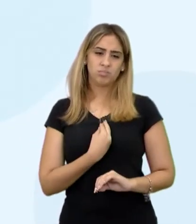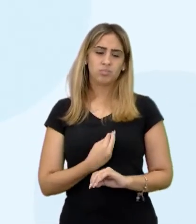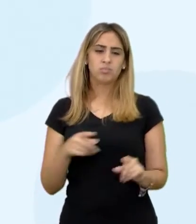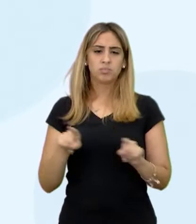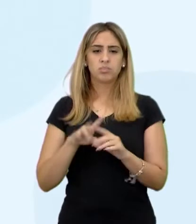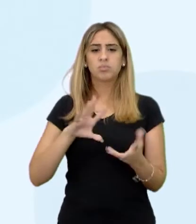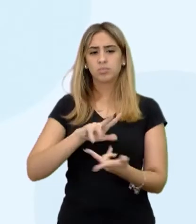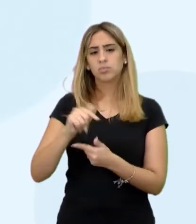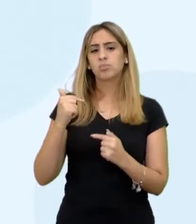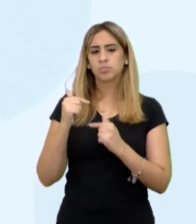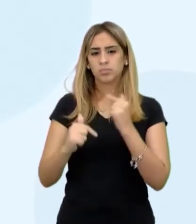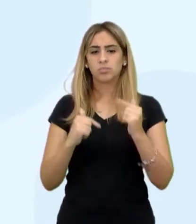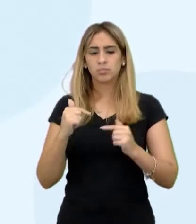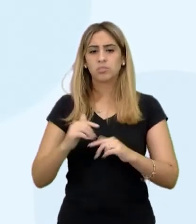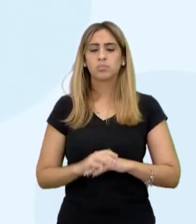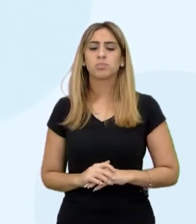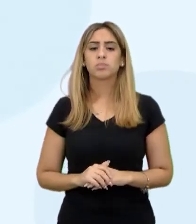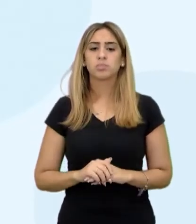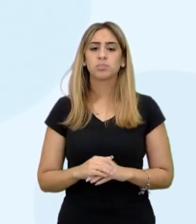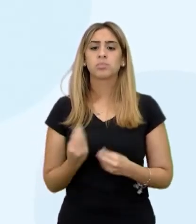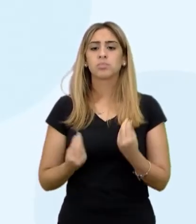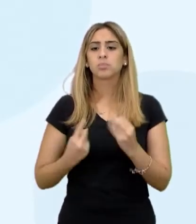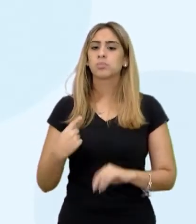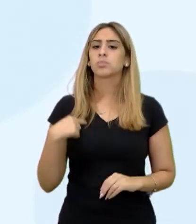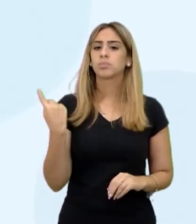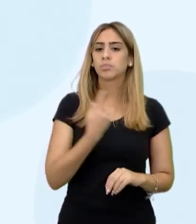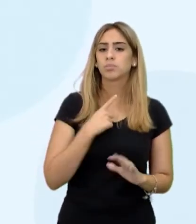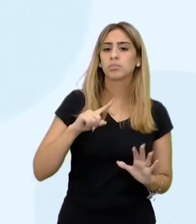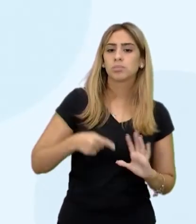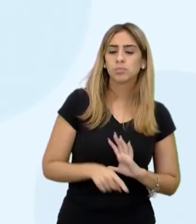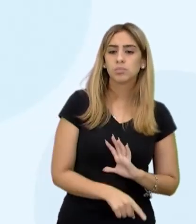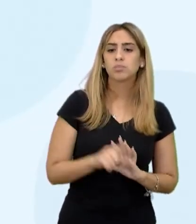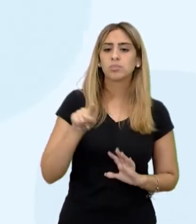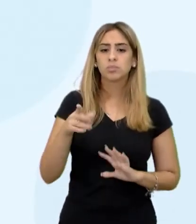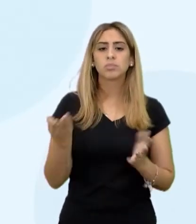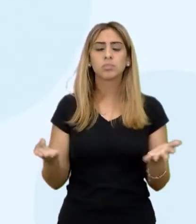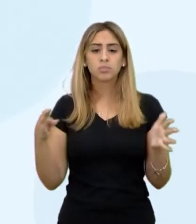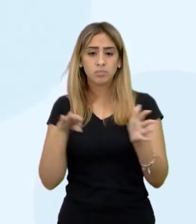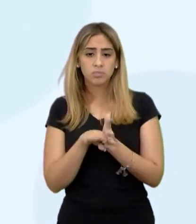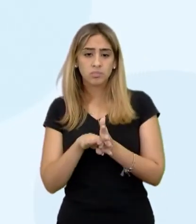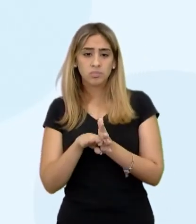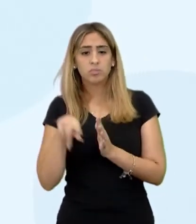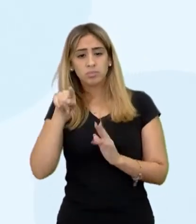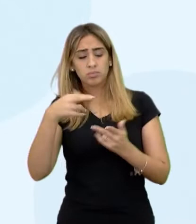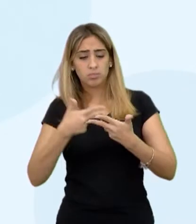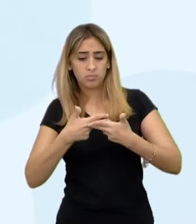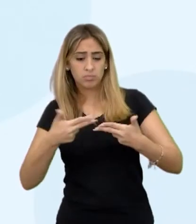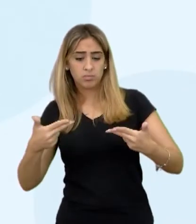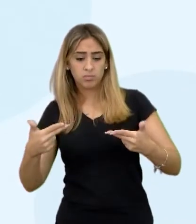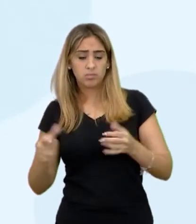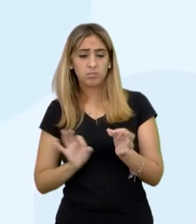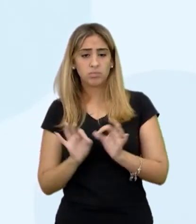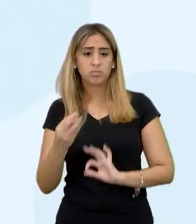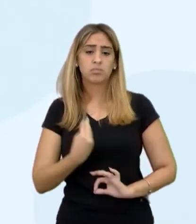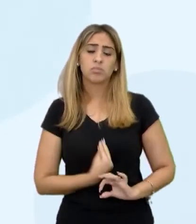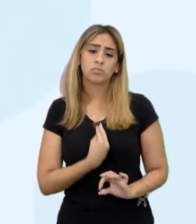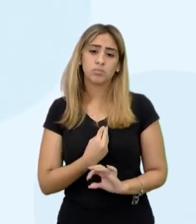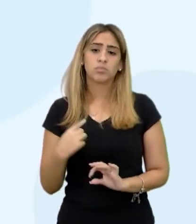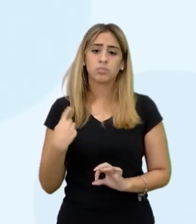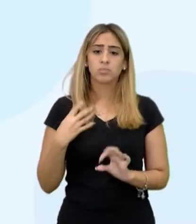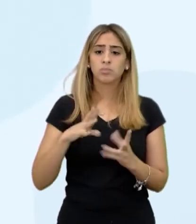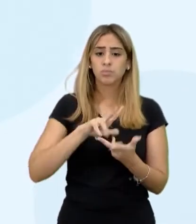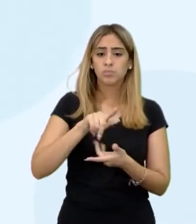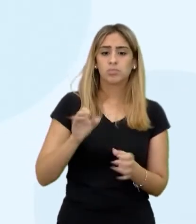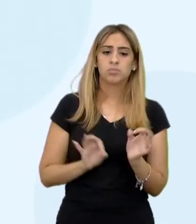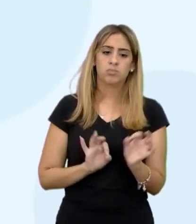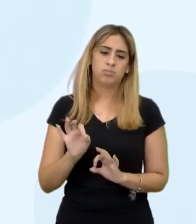e mundo do trabalho, né? Então, assim, como que o nosso aprofundamento, ele chega nesse projeto de vida e no mundo do